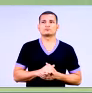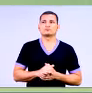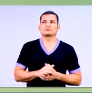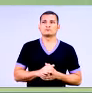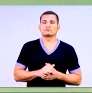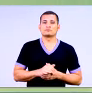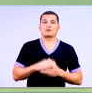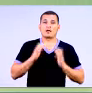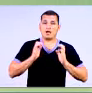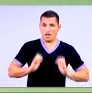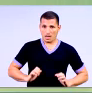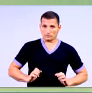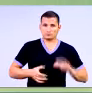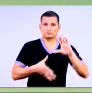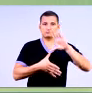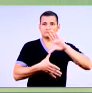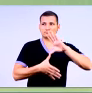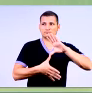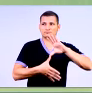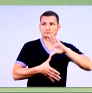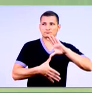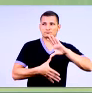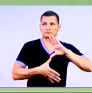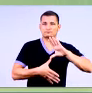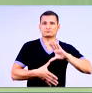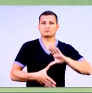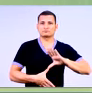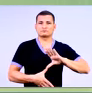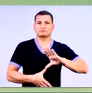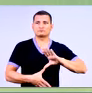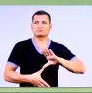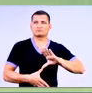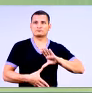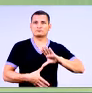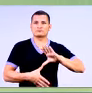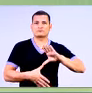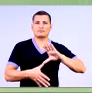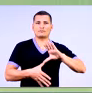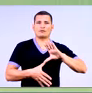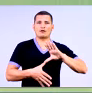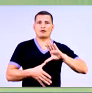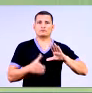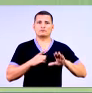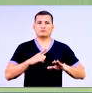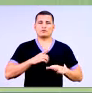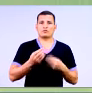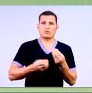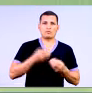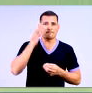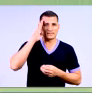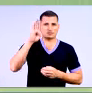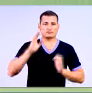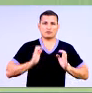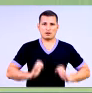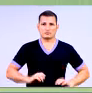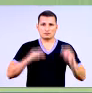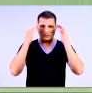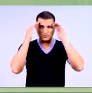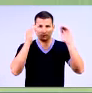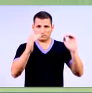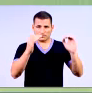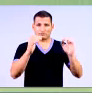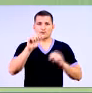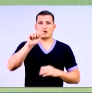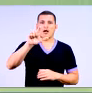A ética latino-americana, ela tem como princípio ético baseado na necessidade de respeito à alteridade do